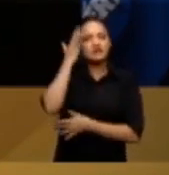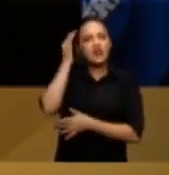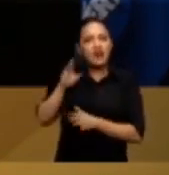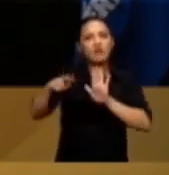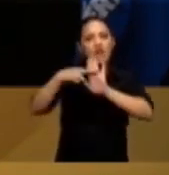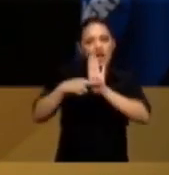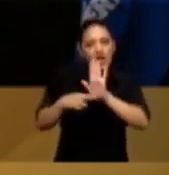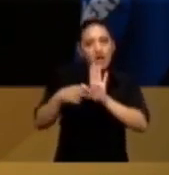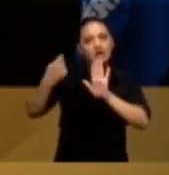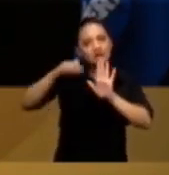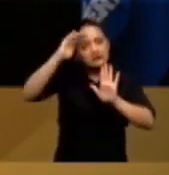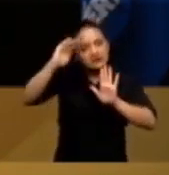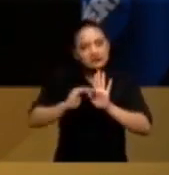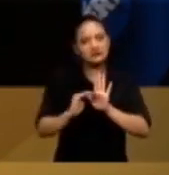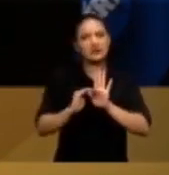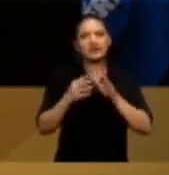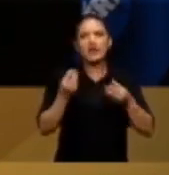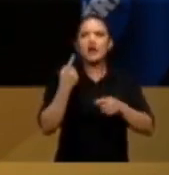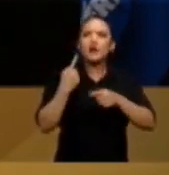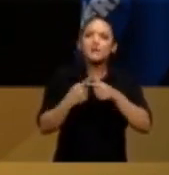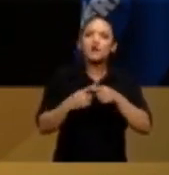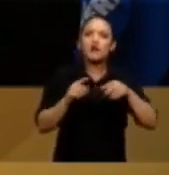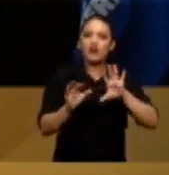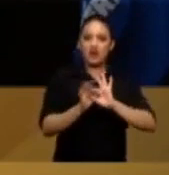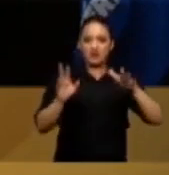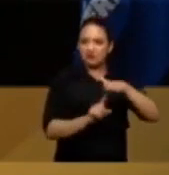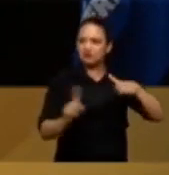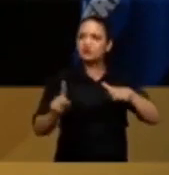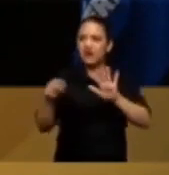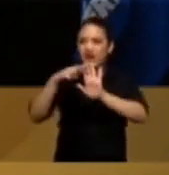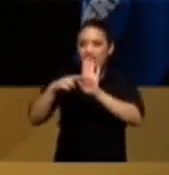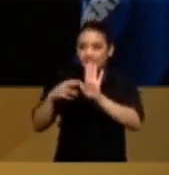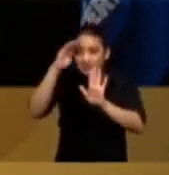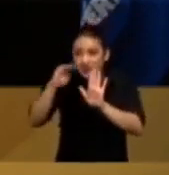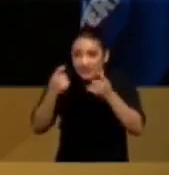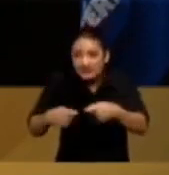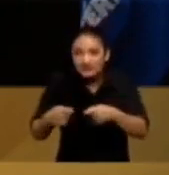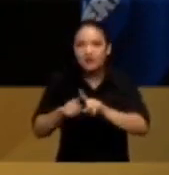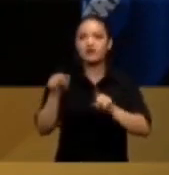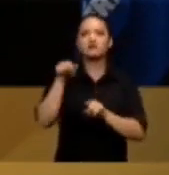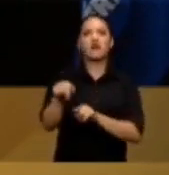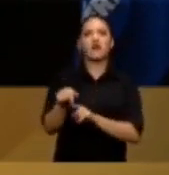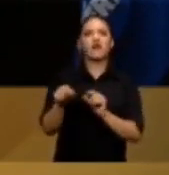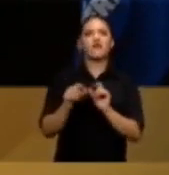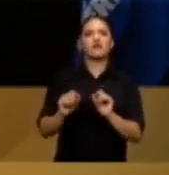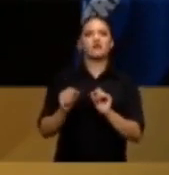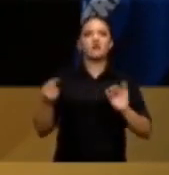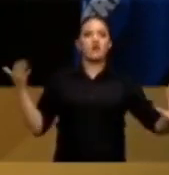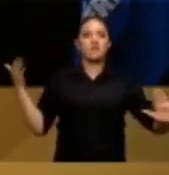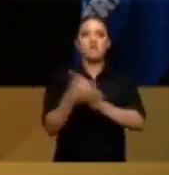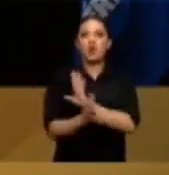estipuladas para ser colocado em liberdade, evadiu-se. Diante da condição